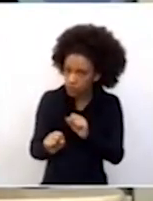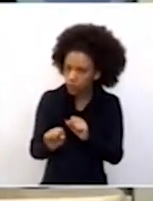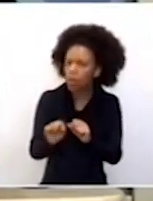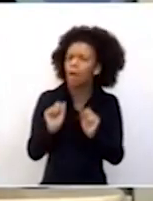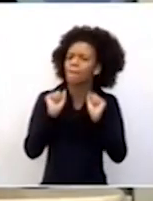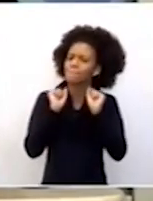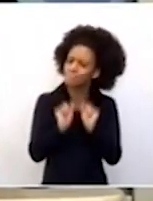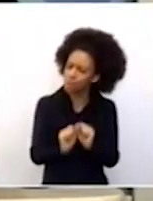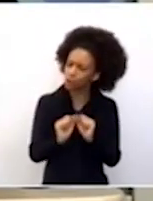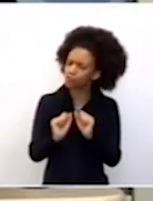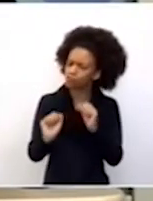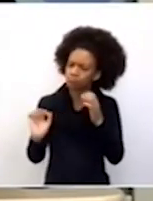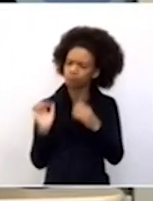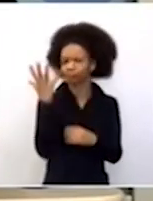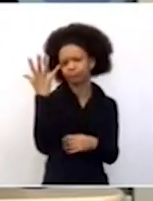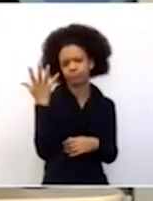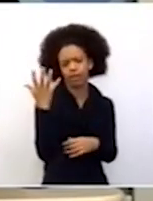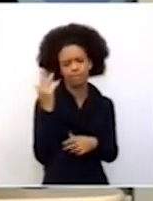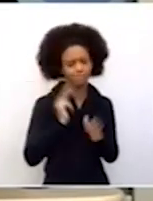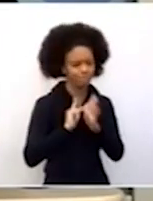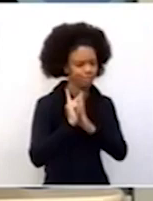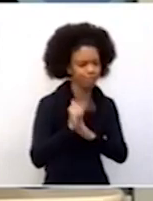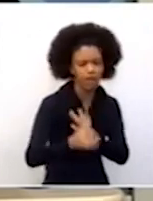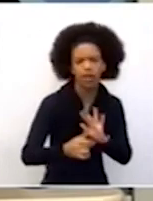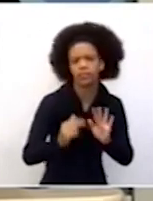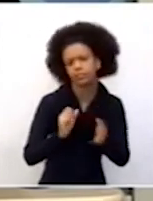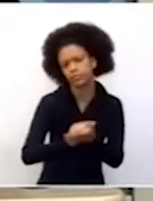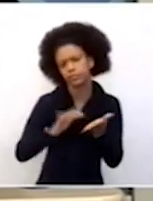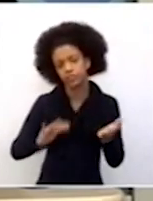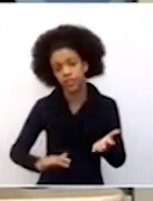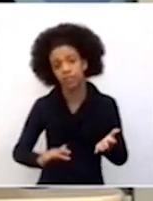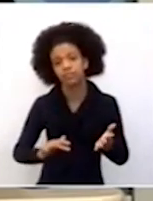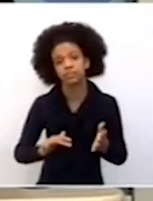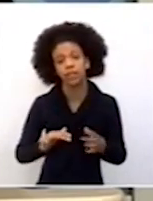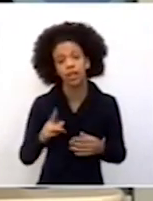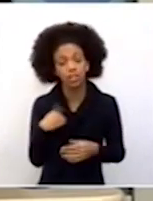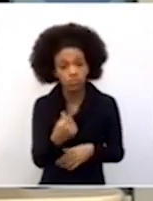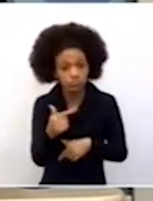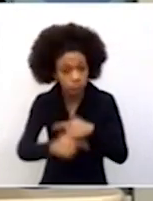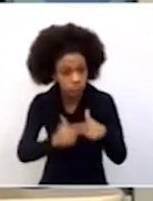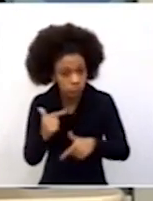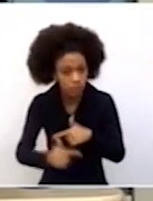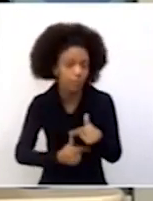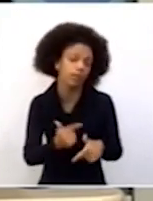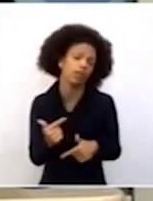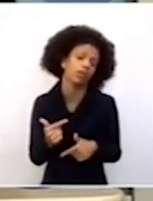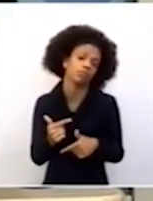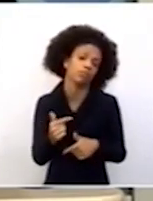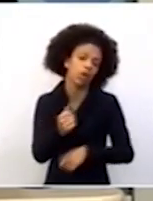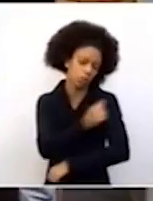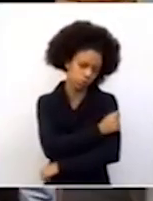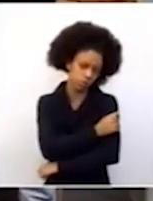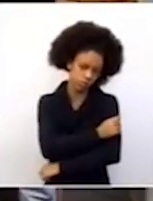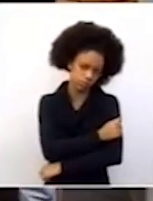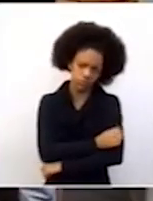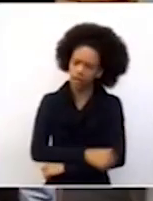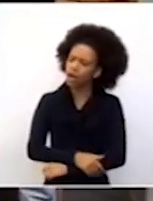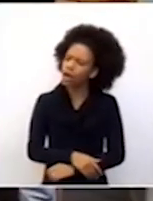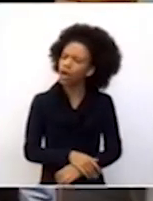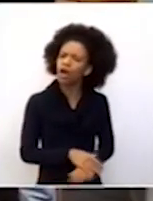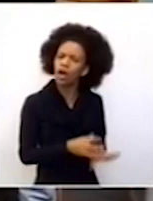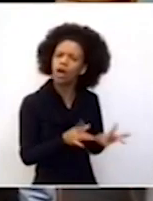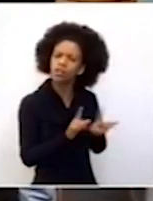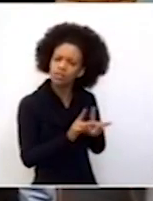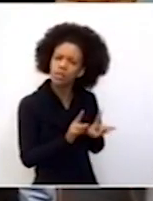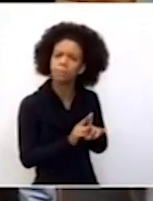Pode aflorescer muitas atividades enriquecedoras que nós podemos trabalhar com os alunos. Também, né, Denise, nós podemos até resgatar,